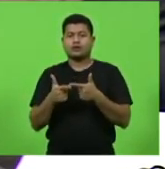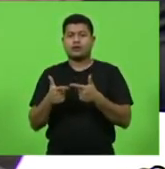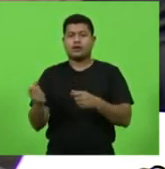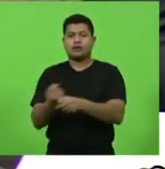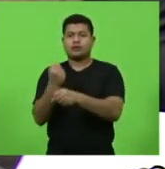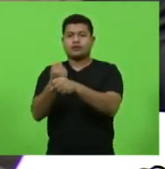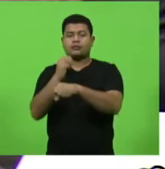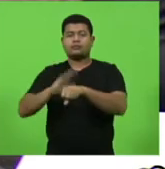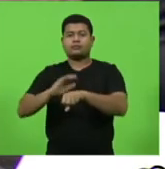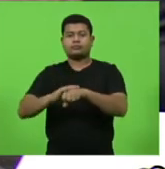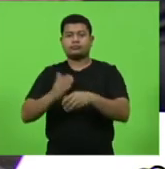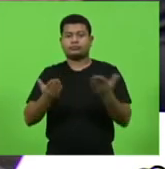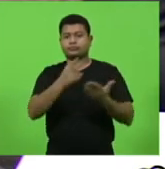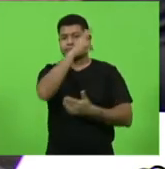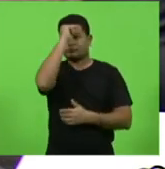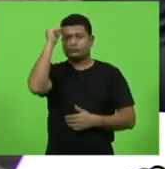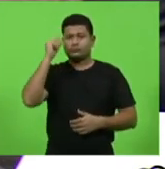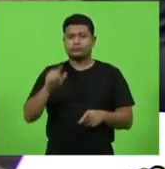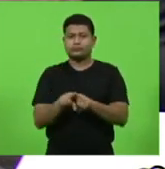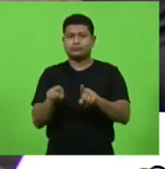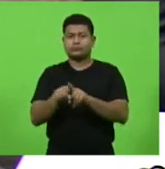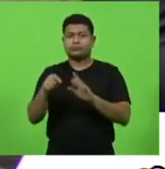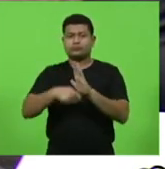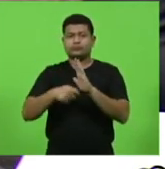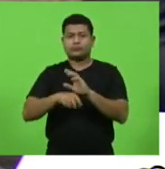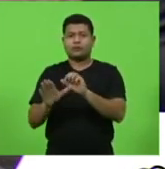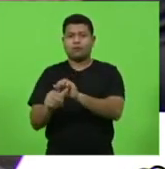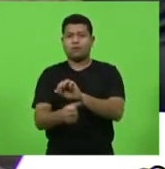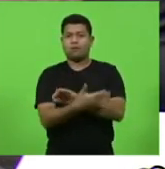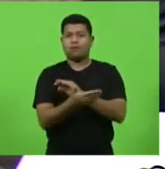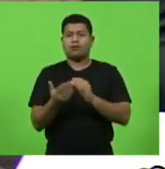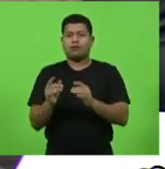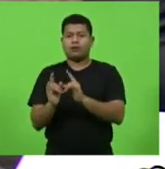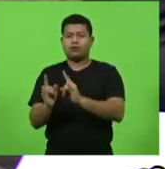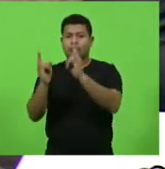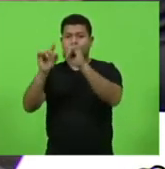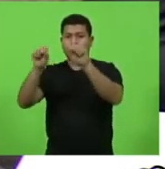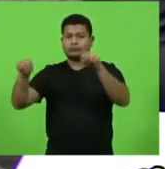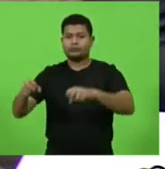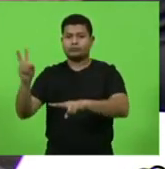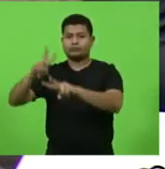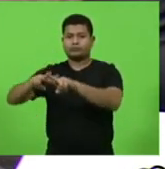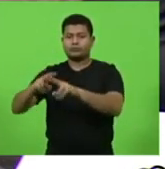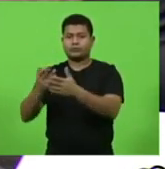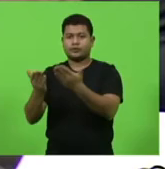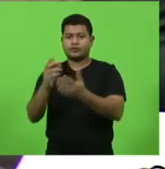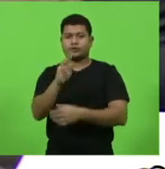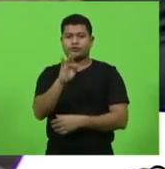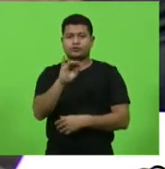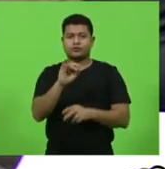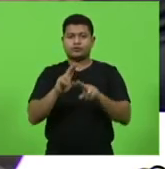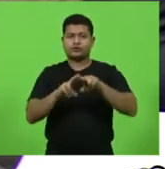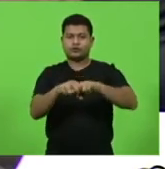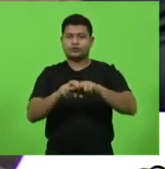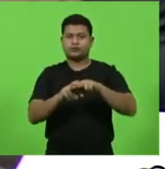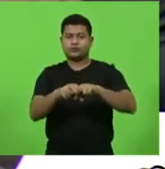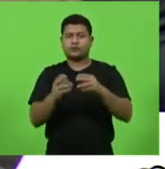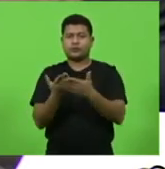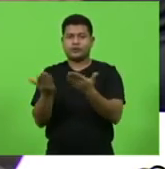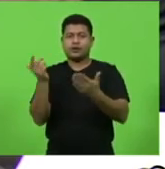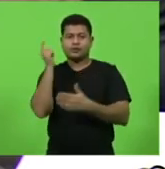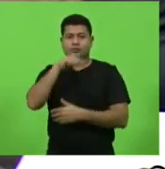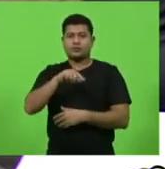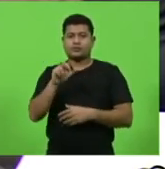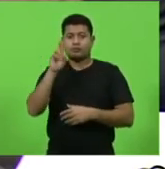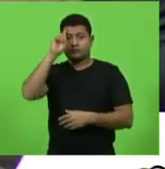prefeitura. Também combateu a corrupção no presídio de Tijucas, que resultou na prisão, inclusive, de um administrador. Em Tijucas,